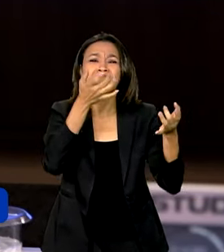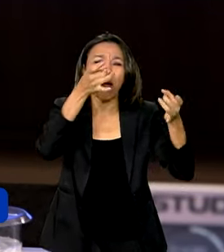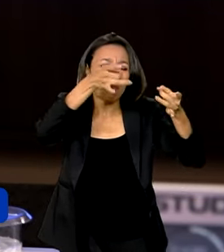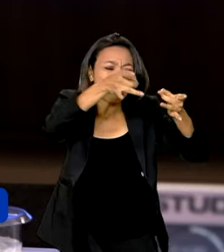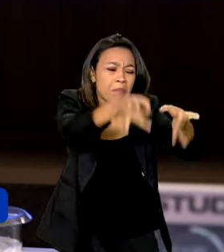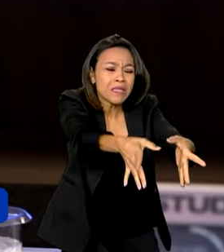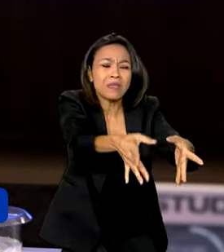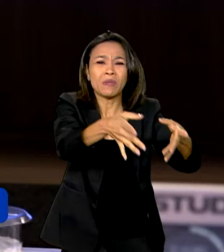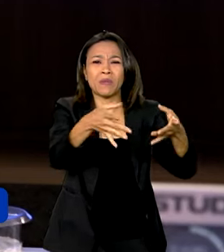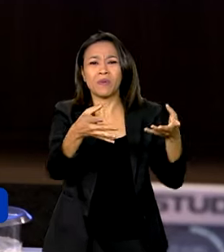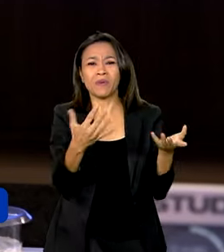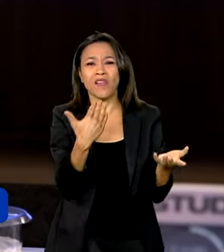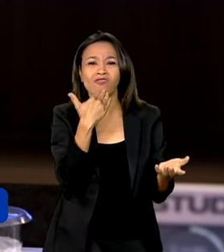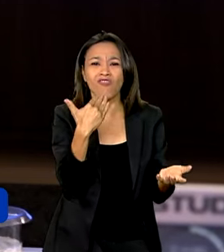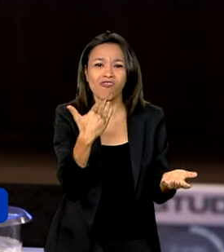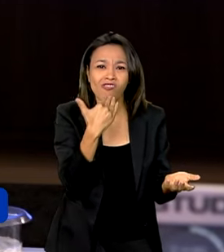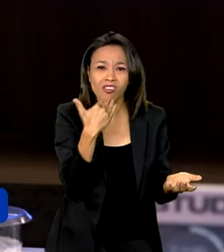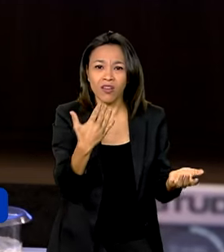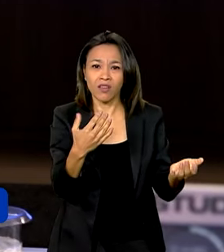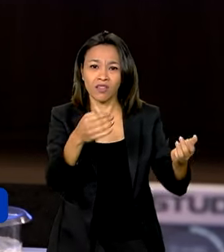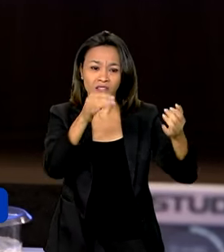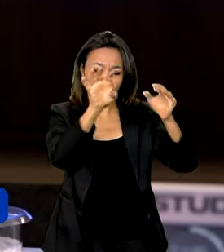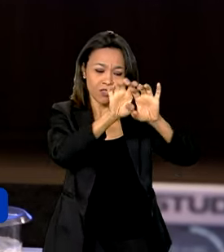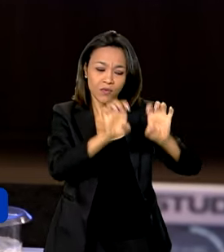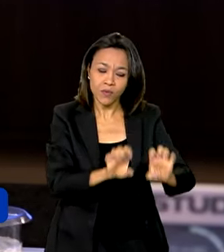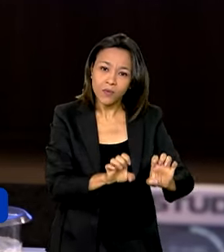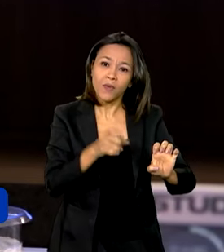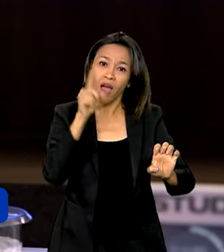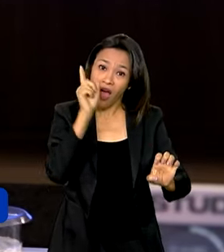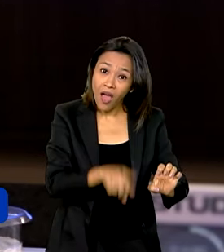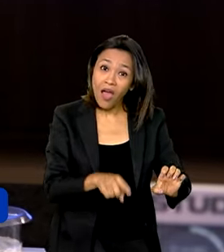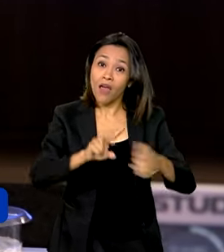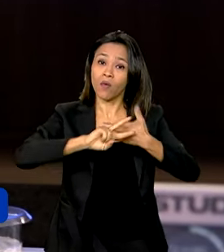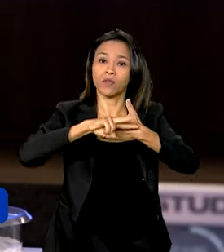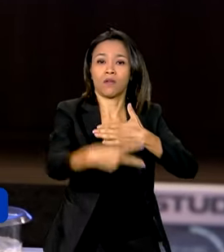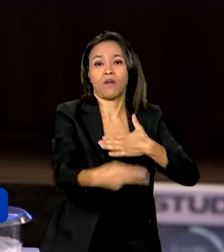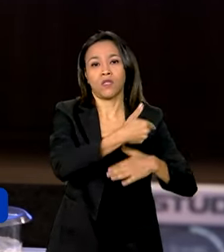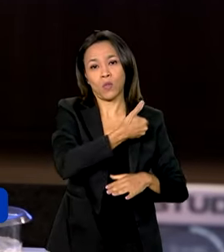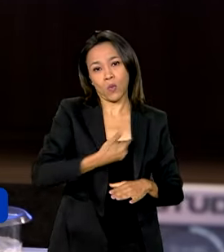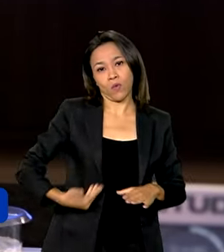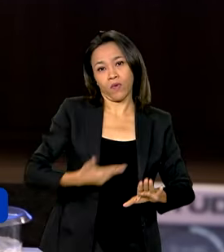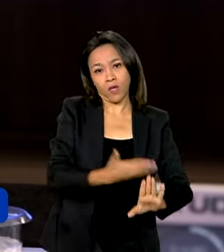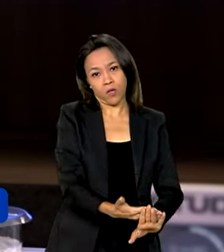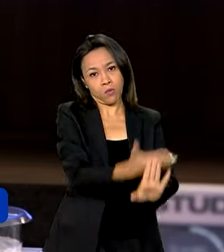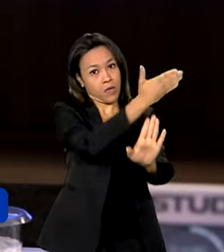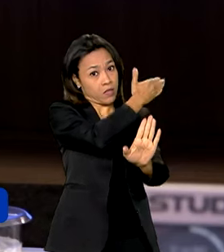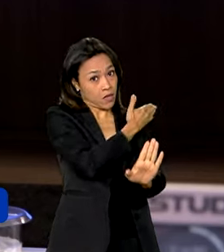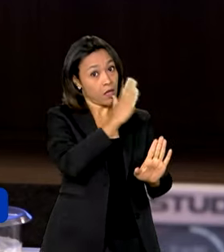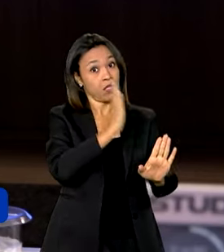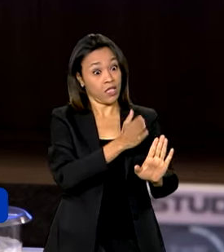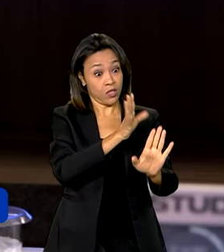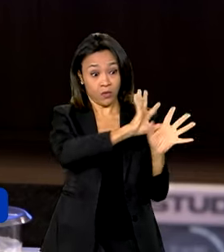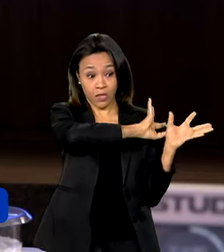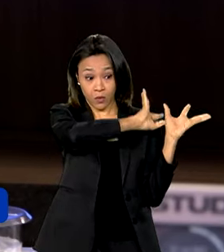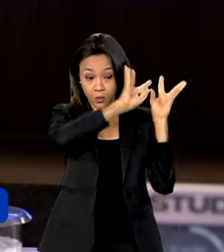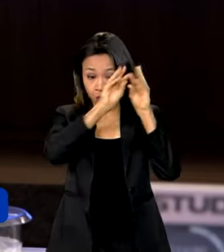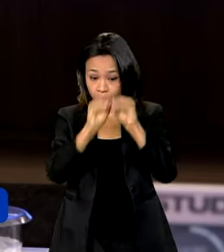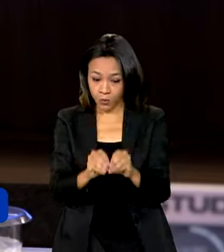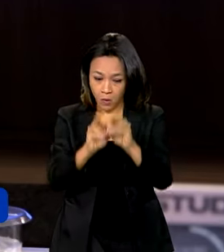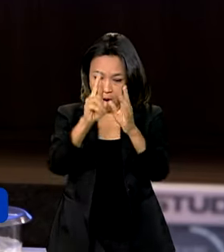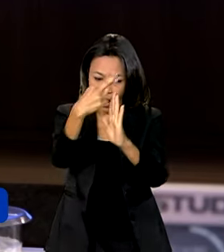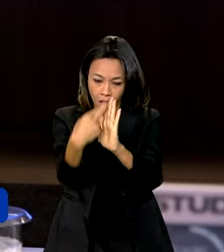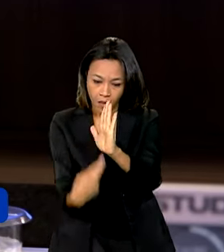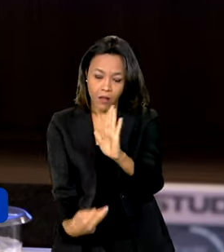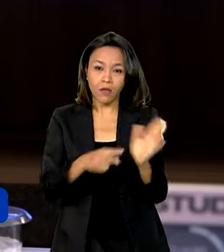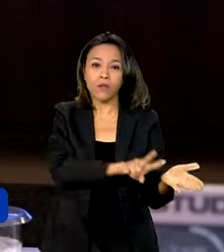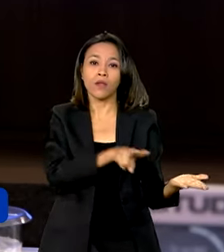deterioração e foi fruto de ações do governo anterior como muito bem documentado no relatório da transição e na